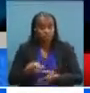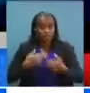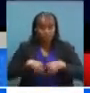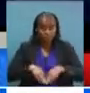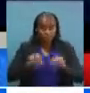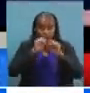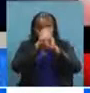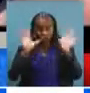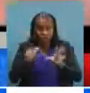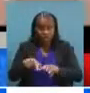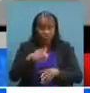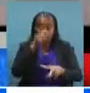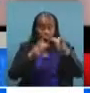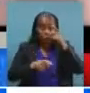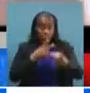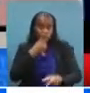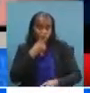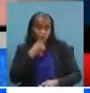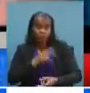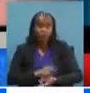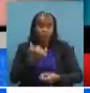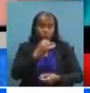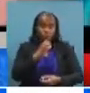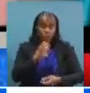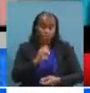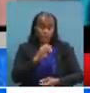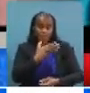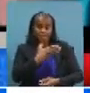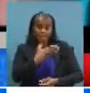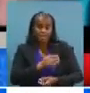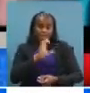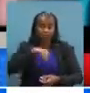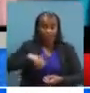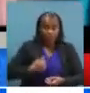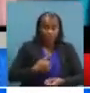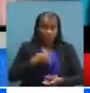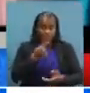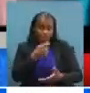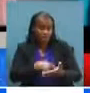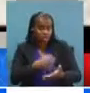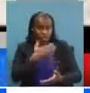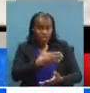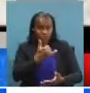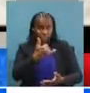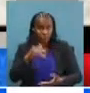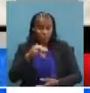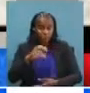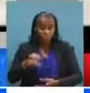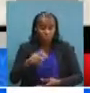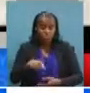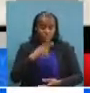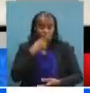tão evidente quanto isso acho uma dor em 2017 cabo verde eu estou sempre 22 mil contos devido ao tabagismo